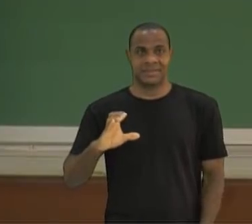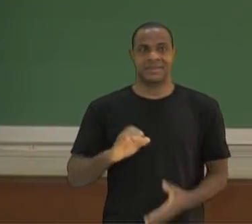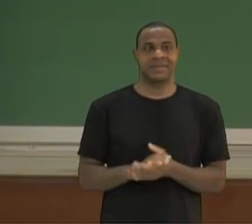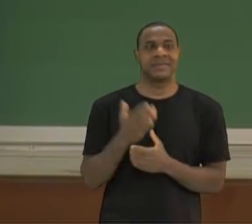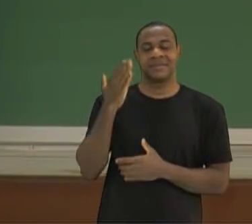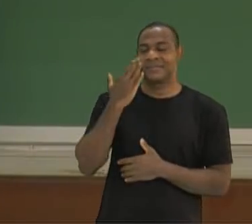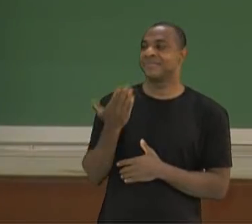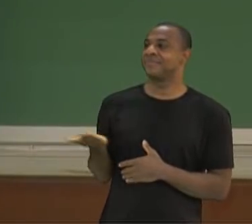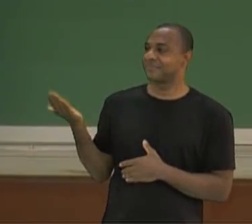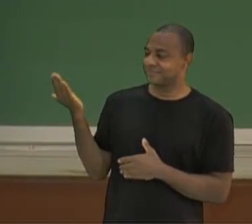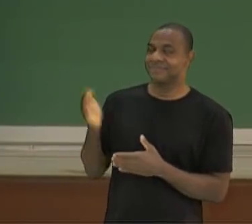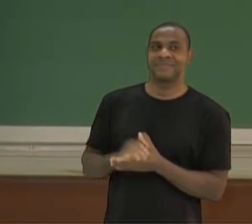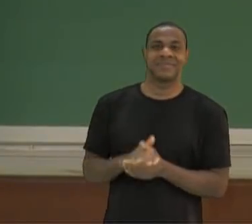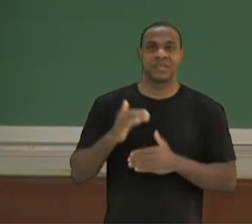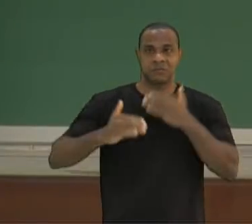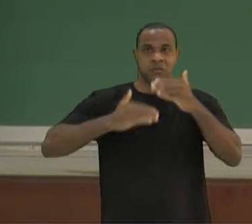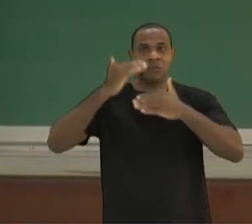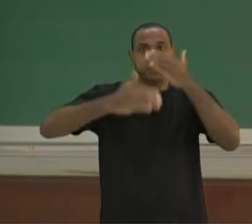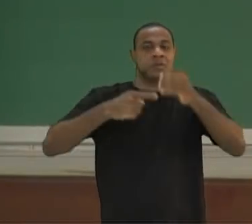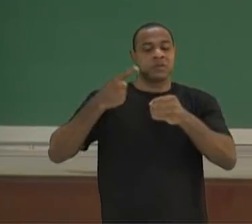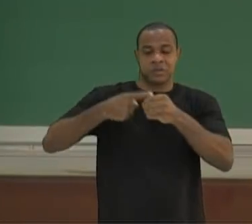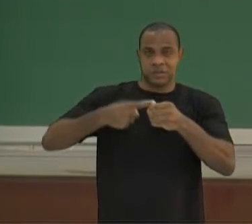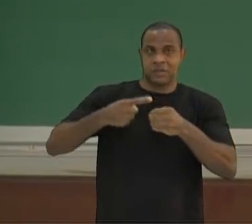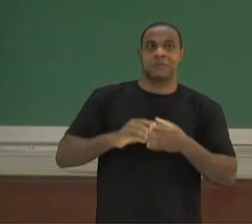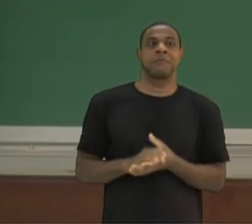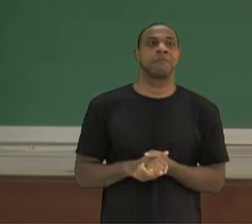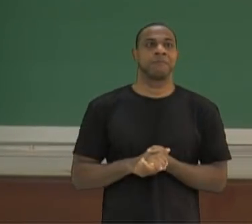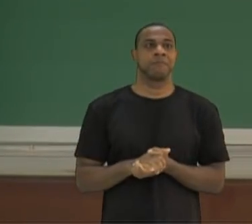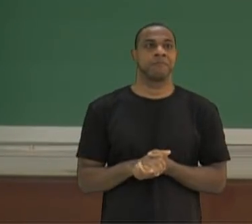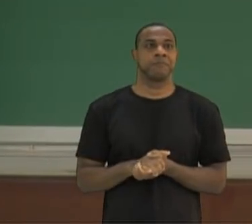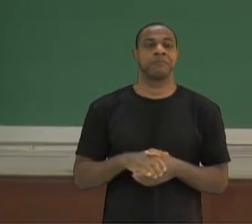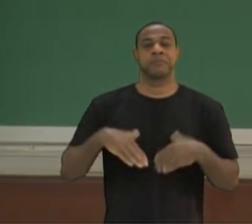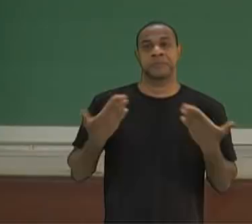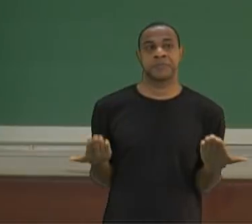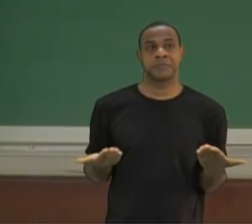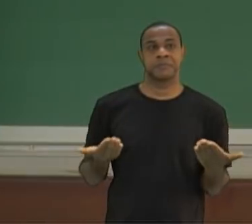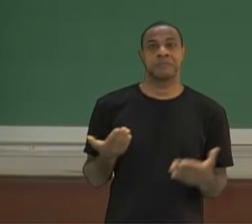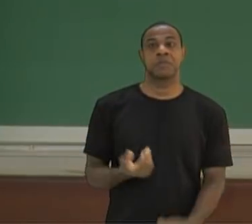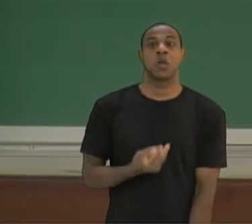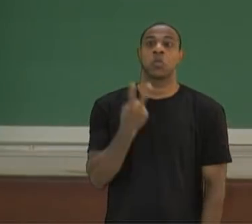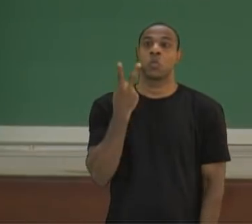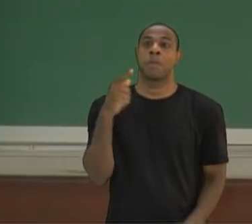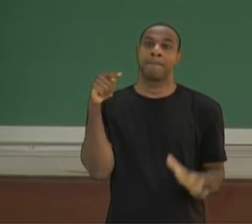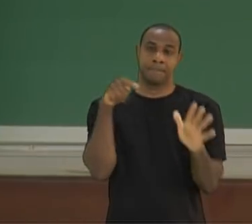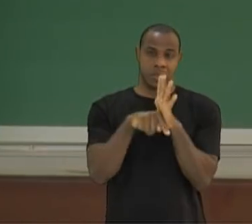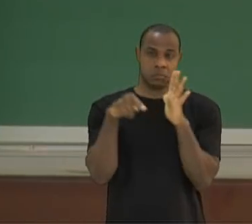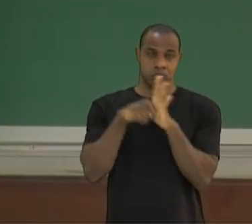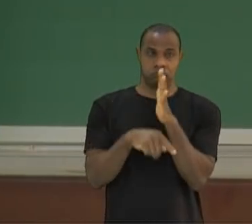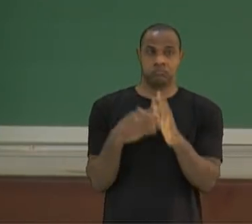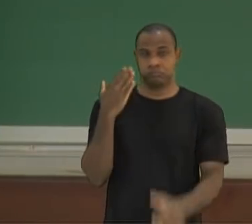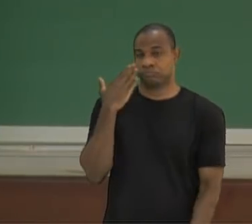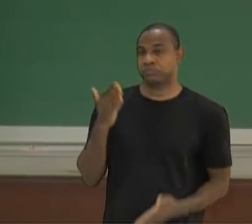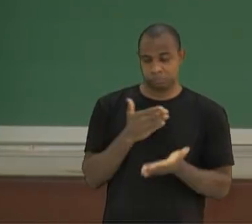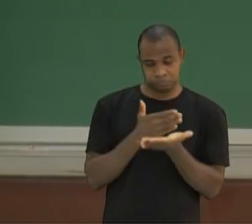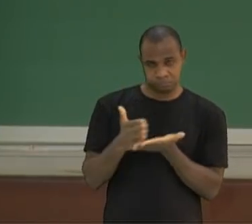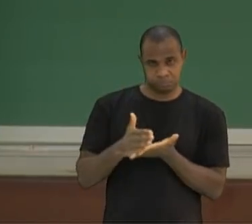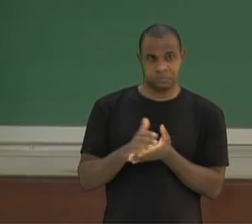da influência ali do desenvolvimento dessas cidades, certo? E aí, 2 perguntinhas ali para